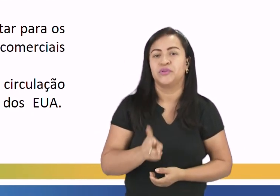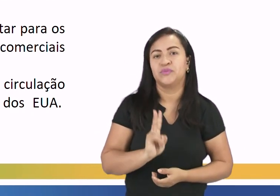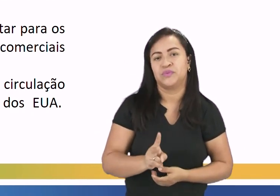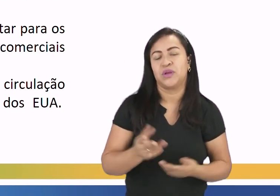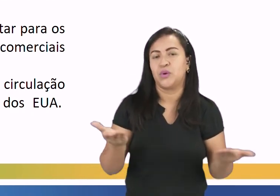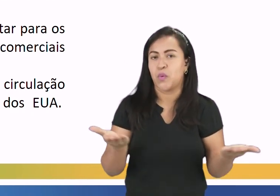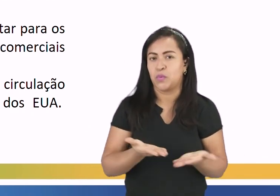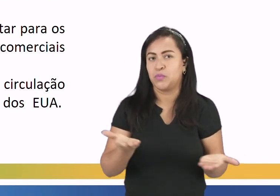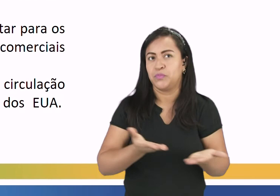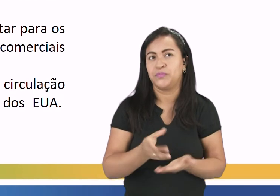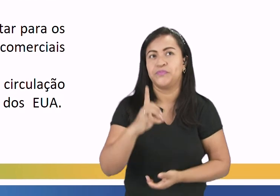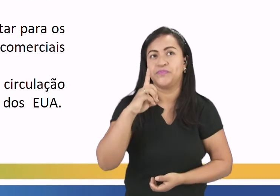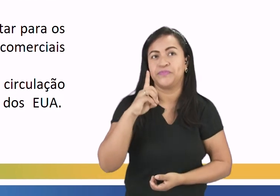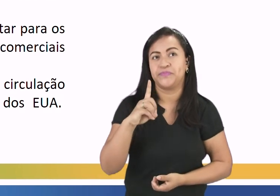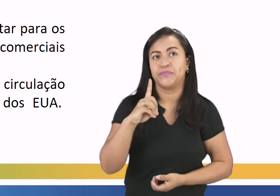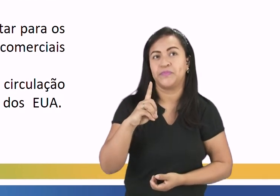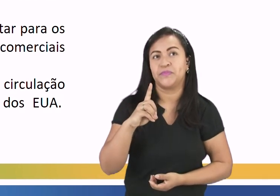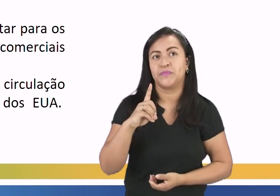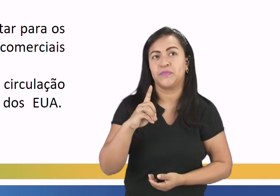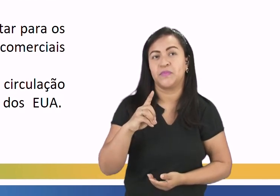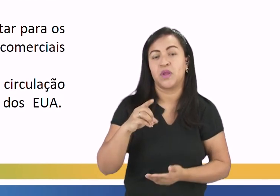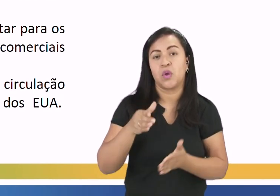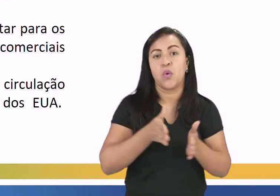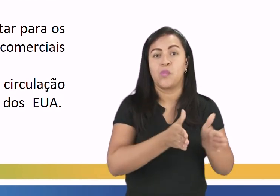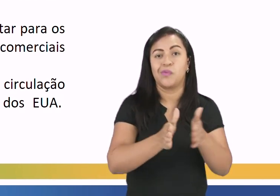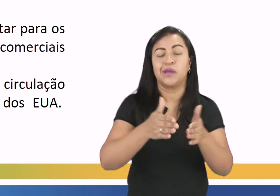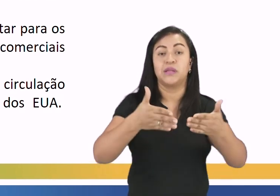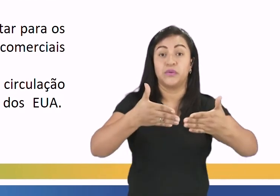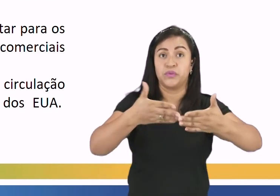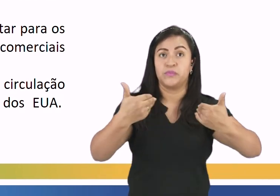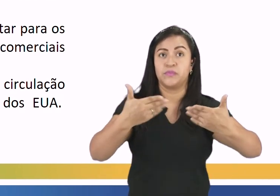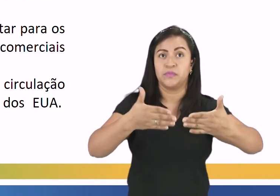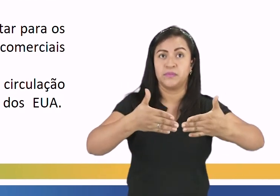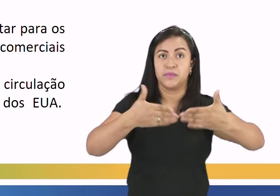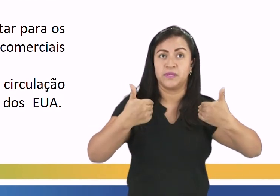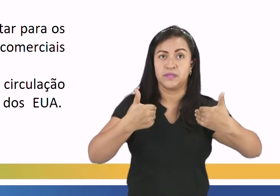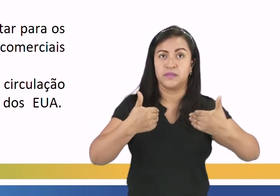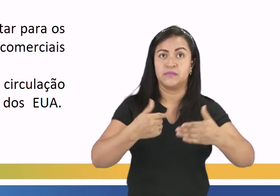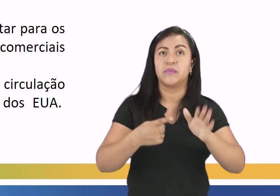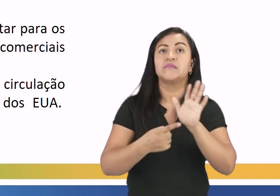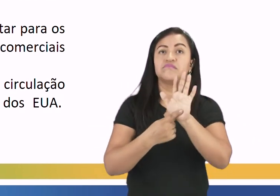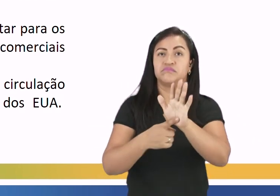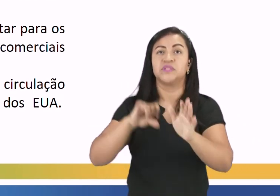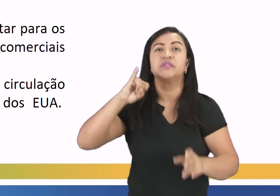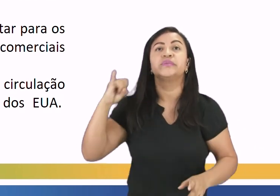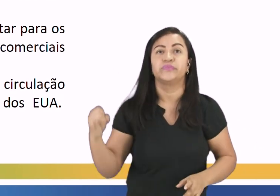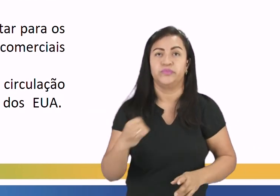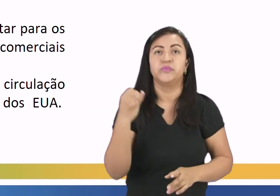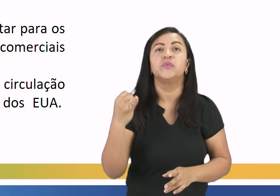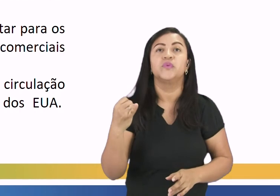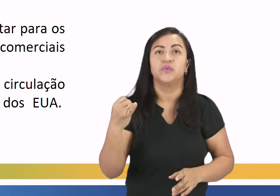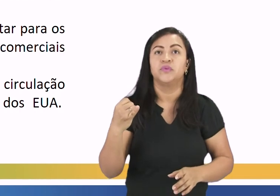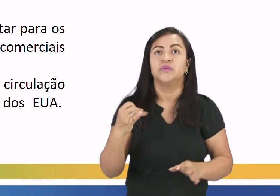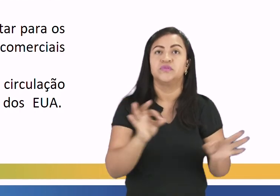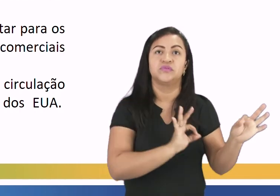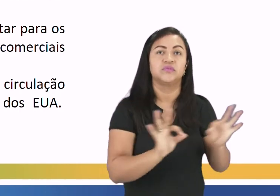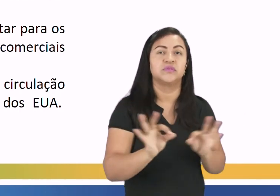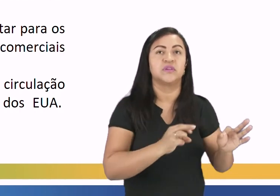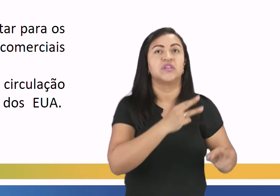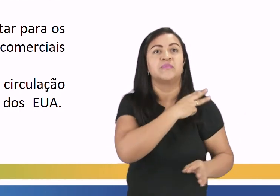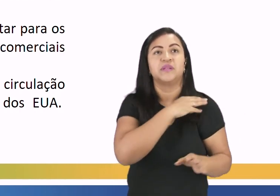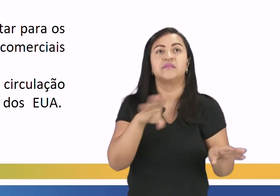hoje. D. O Canal do Panamá apresenta importância estratégica e militar para os Estados